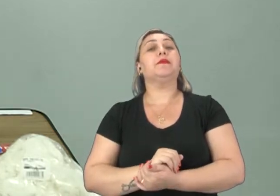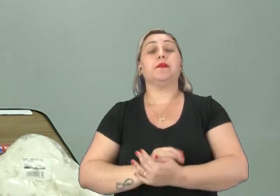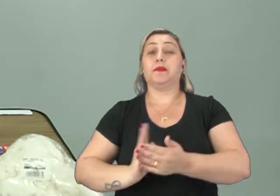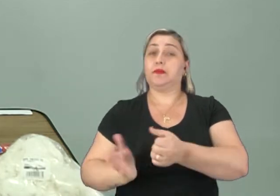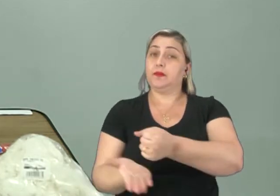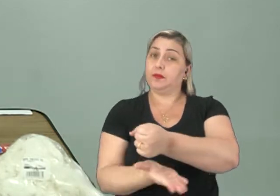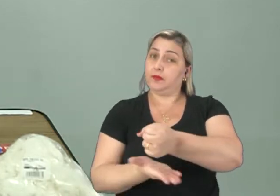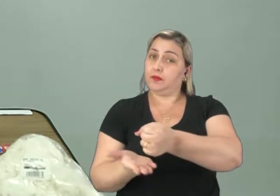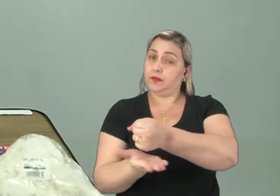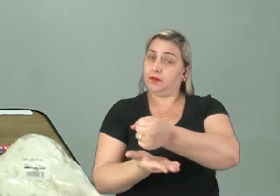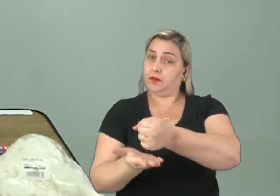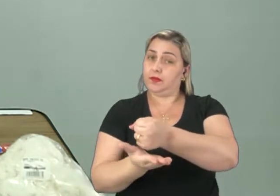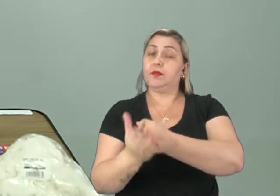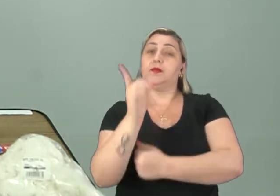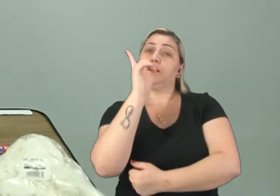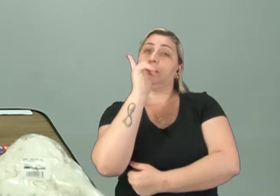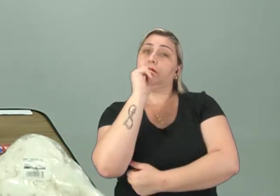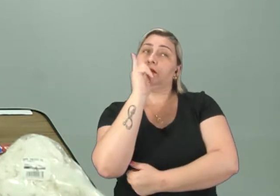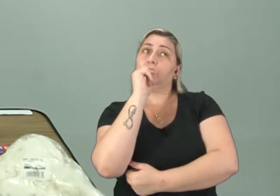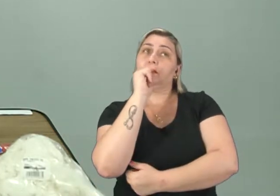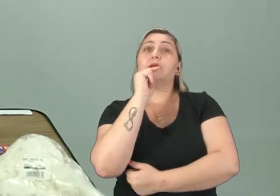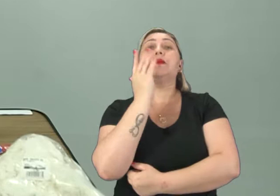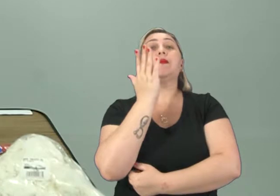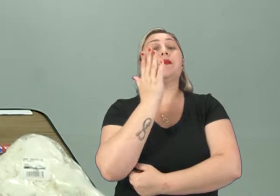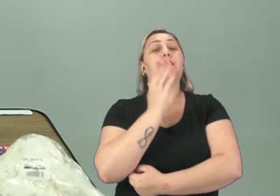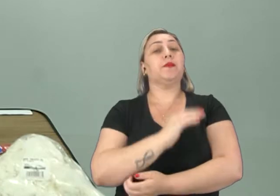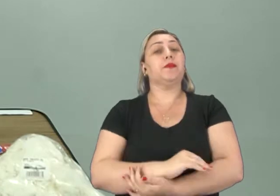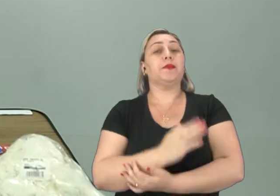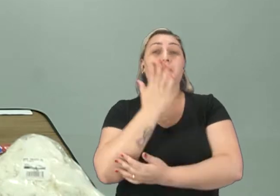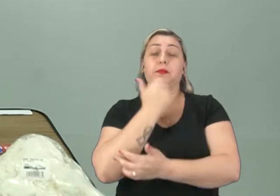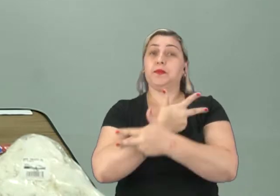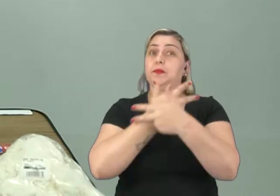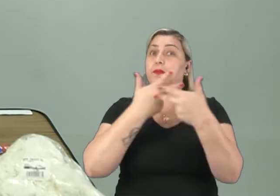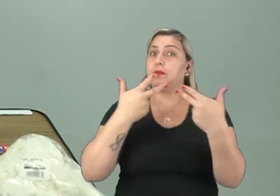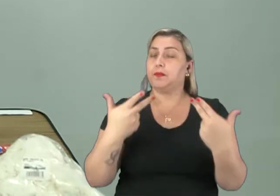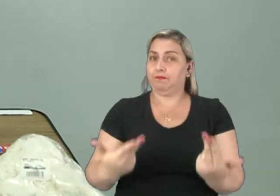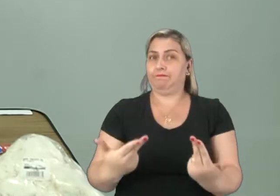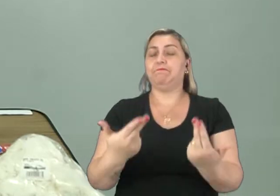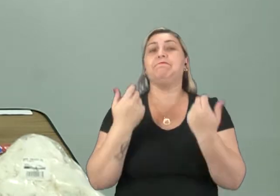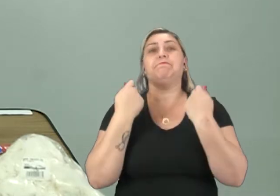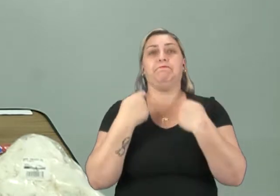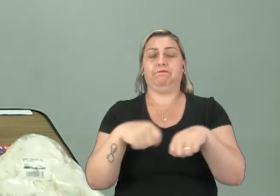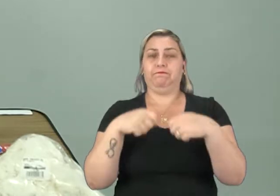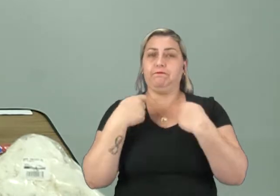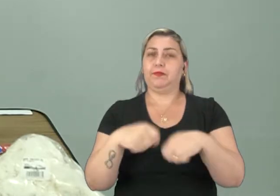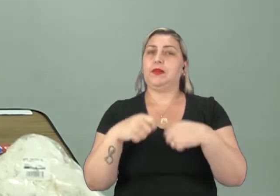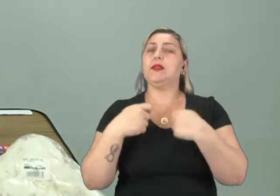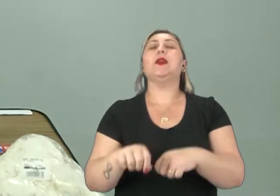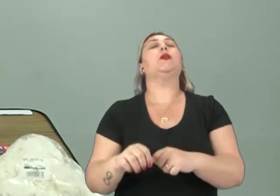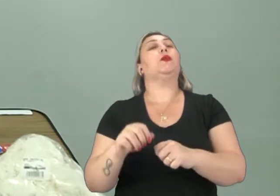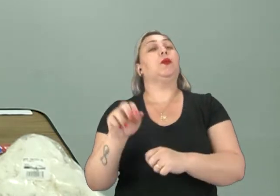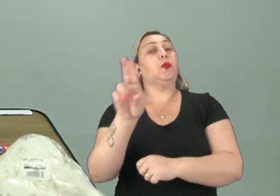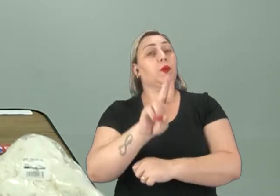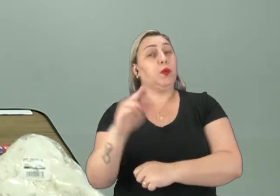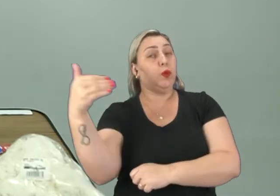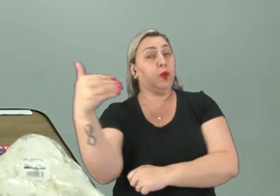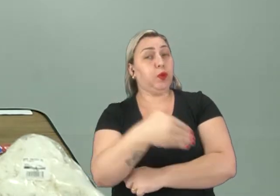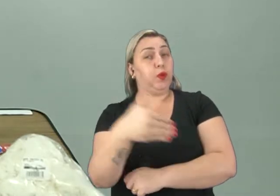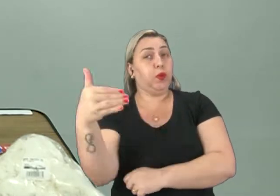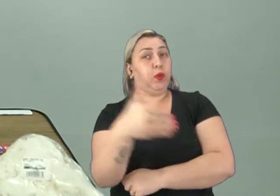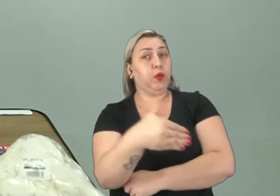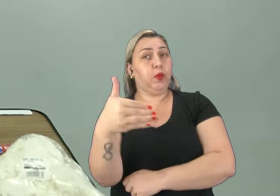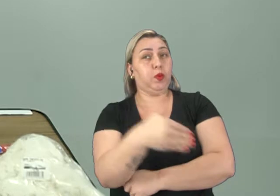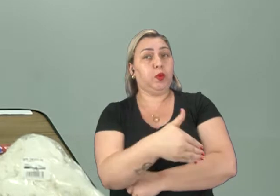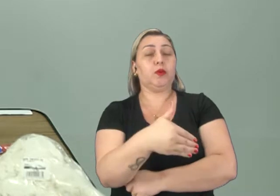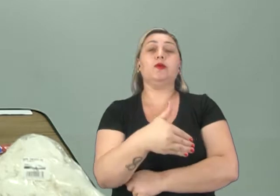base dela estava a água, que é o alimento que a gente deve consumir com muita